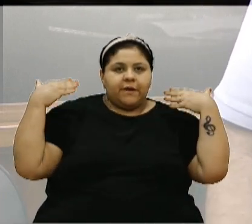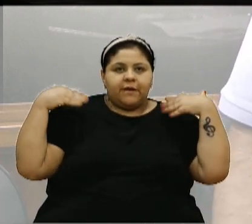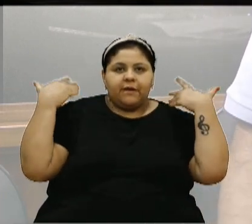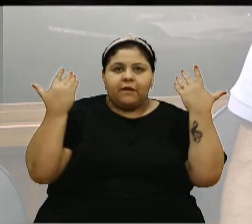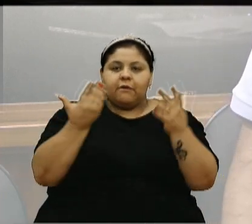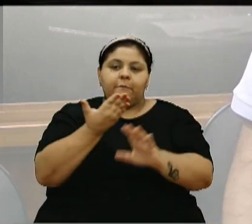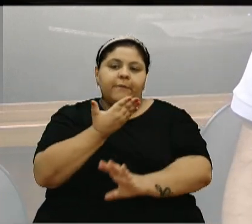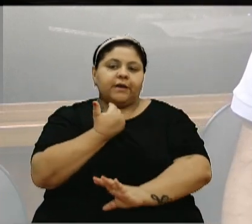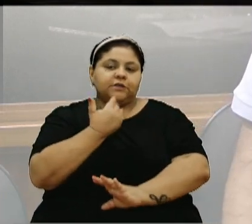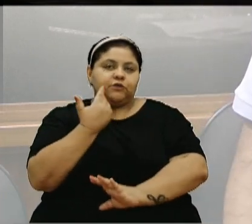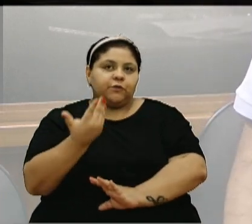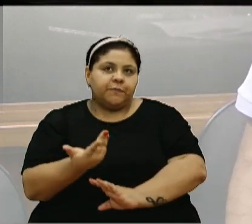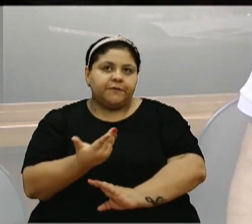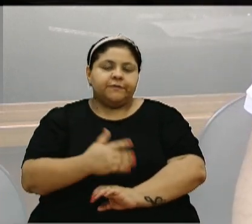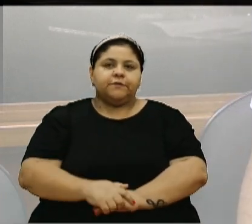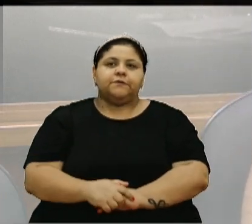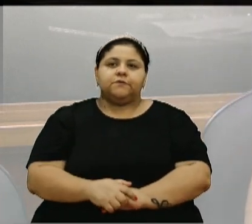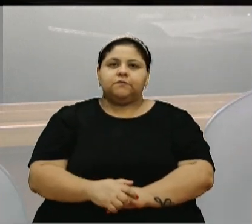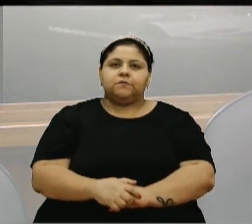gastronomia.